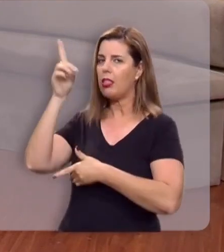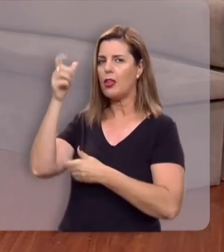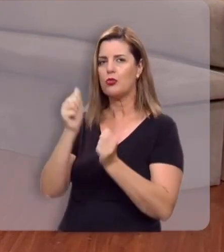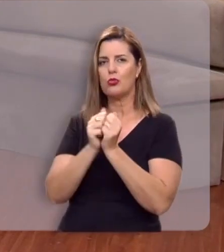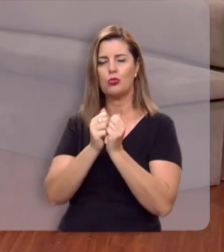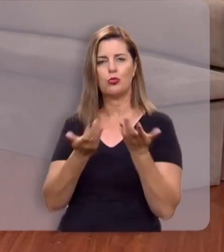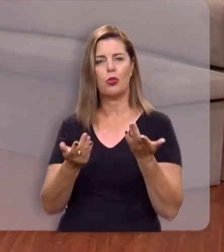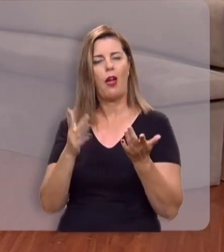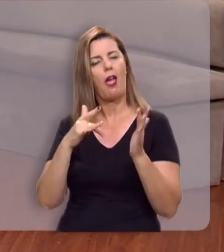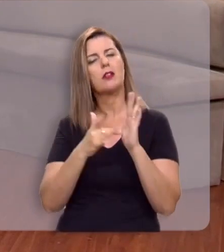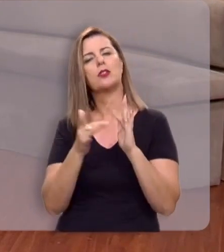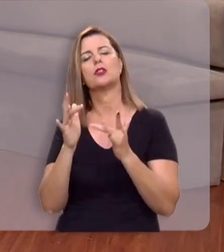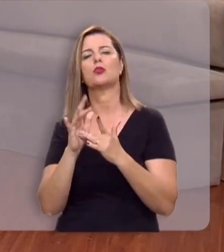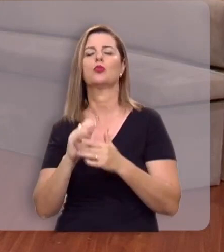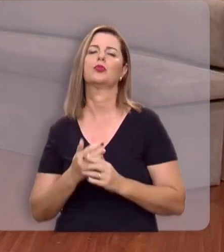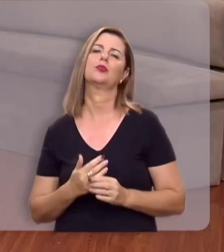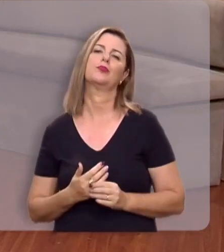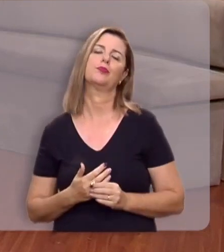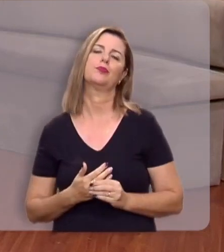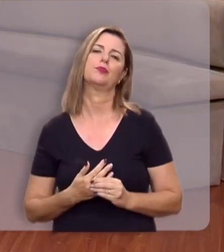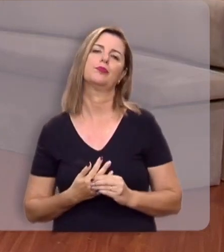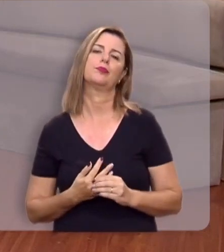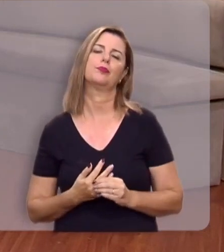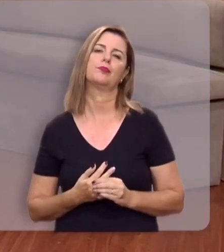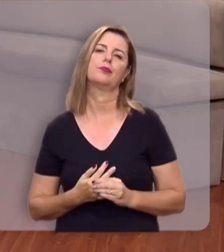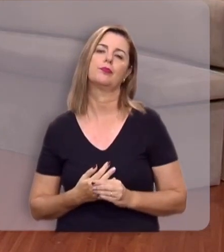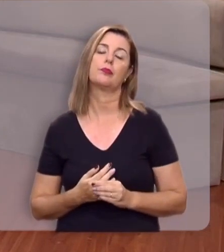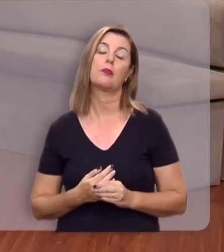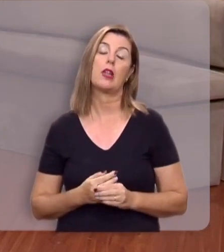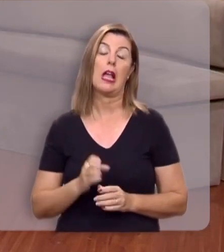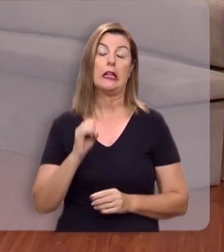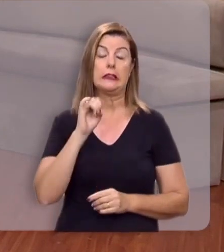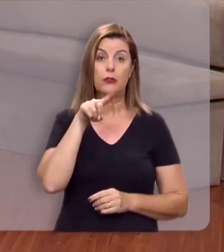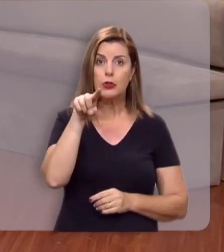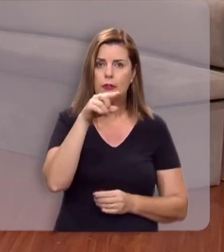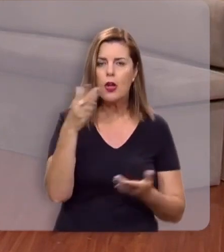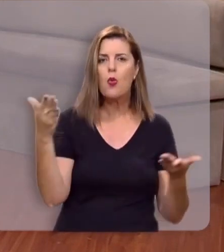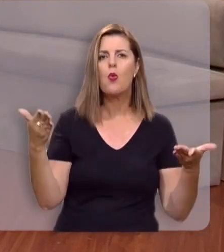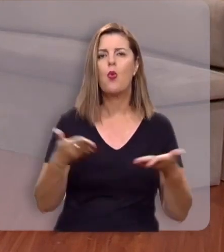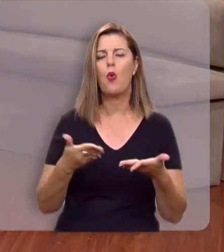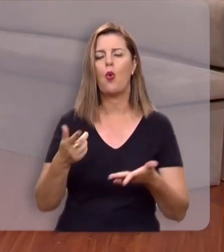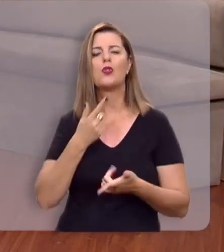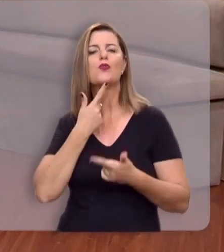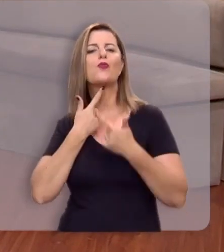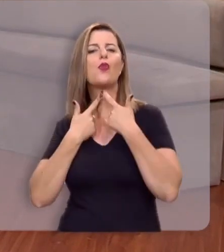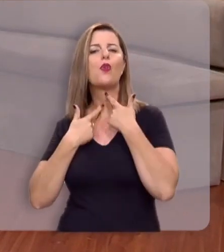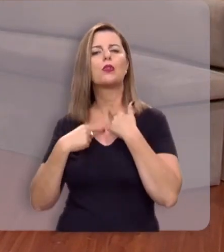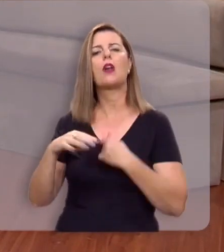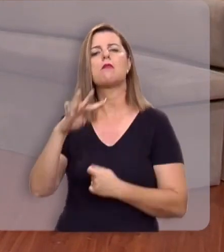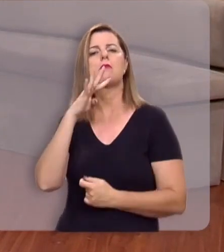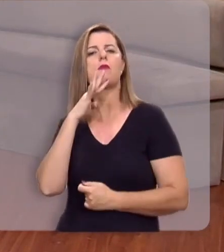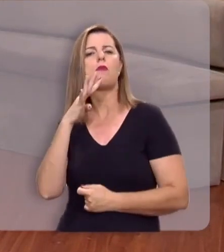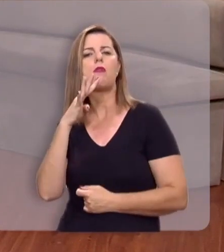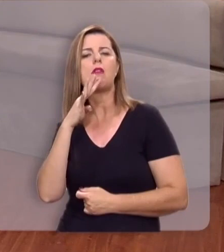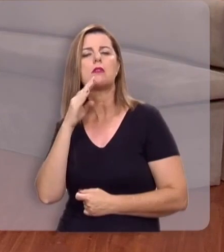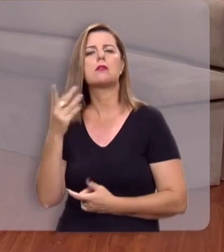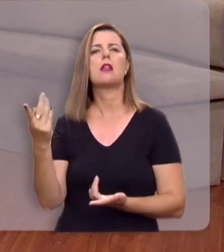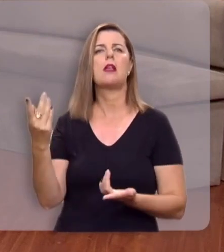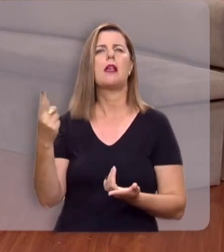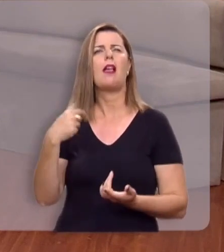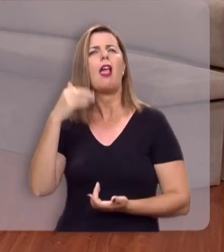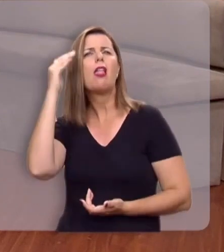você e Deus, e este mediador é Jesus. Se você hoje deseja